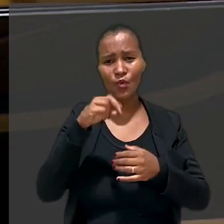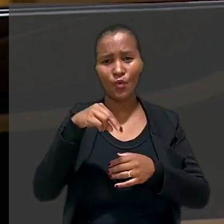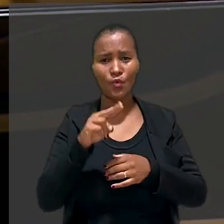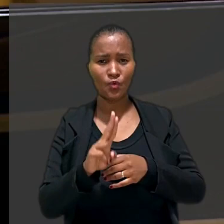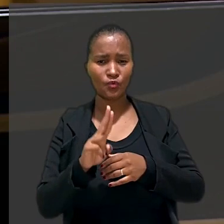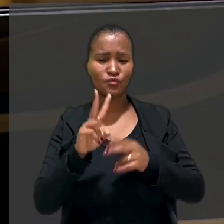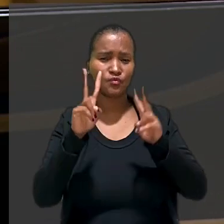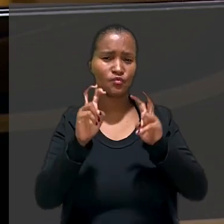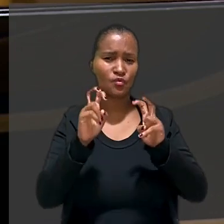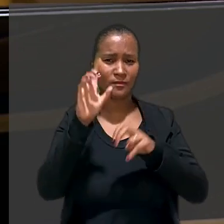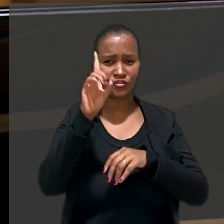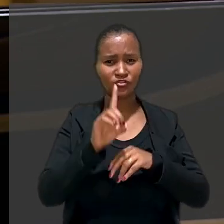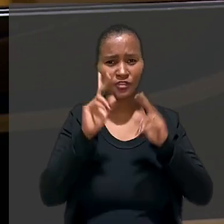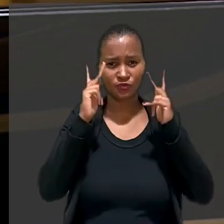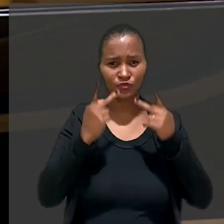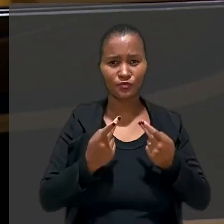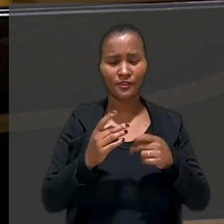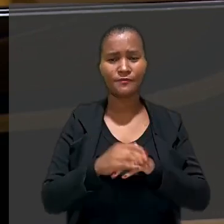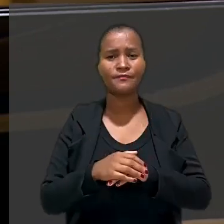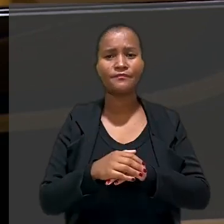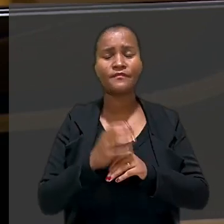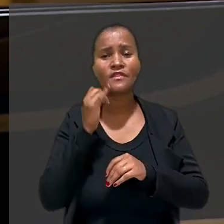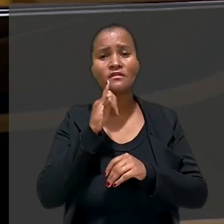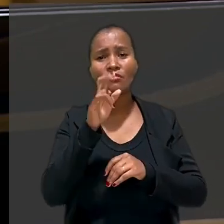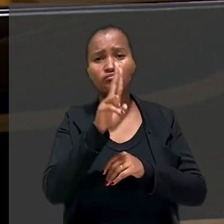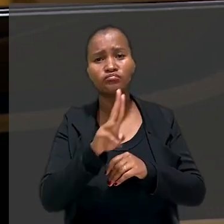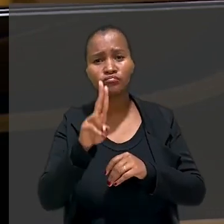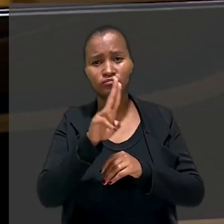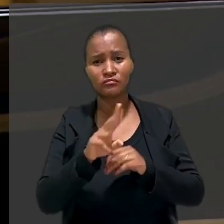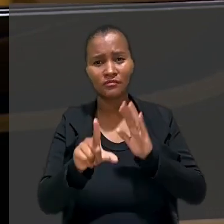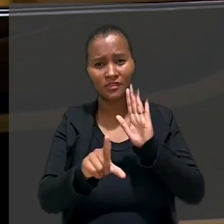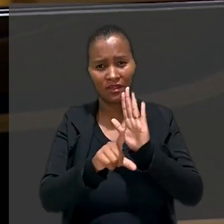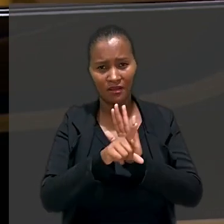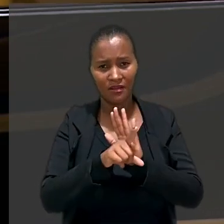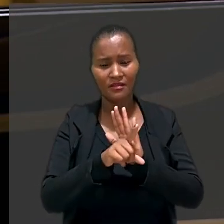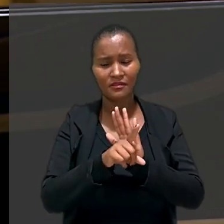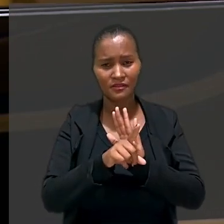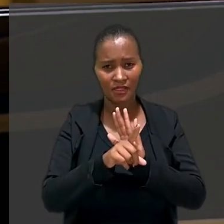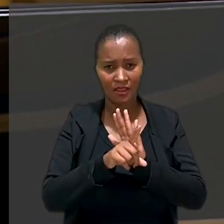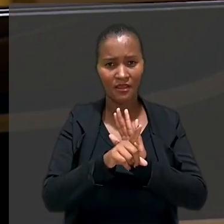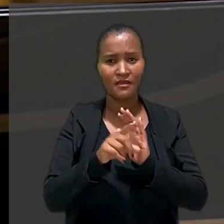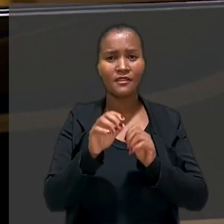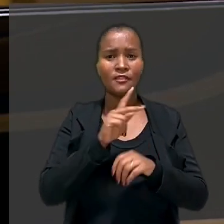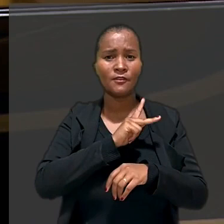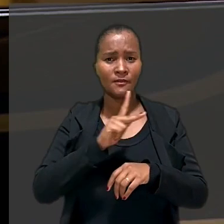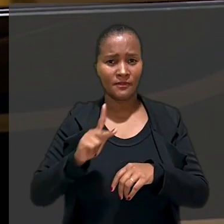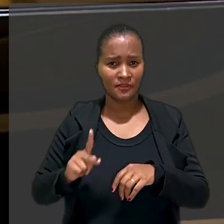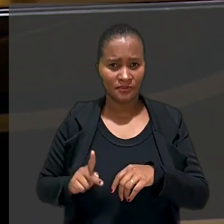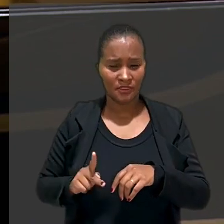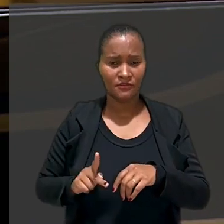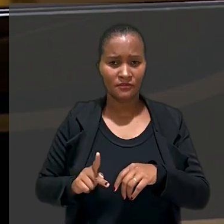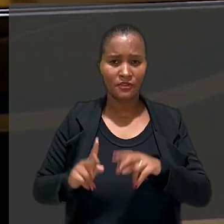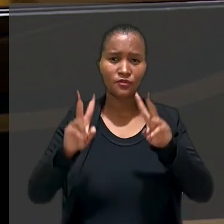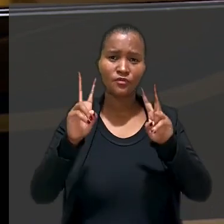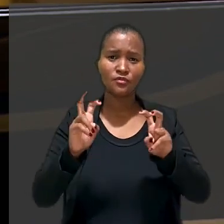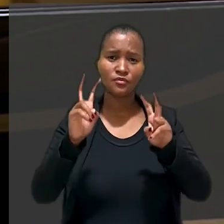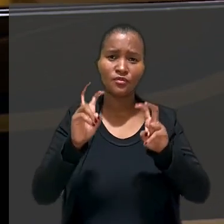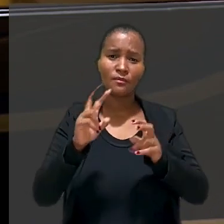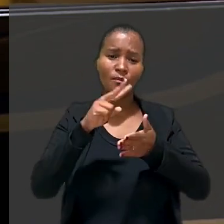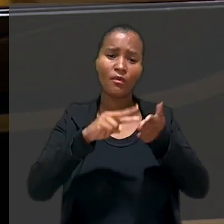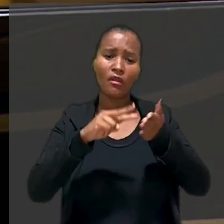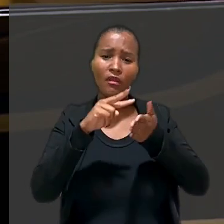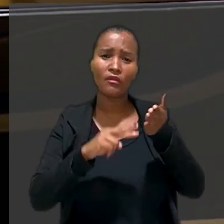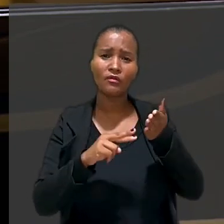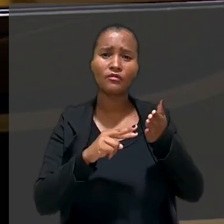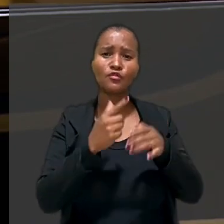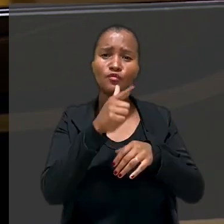Nações Unidas sobre o Direito do Mar. Assim, a aplicação da lei do pavilhão é inafastável, ao meu ver, senhor presidente, à luz de